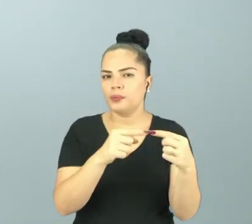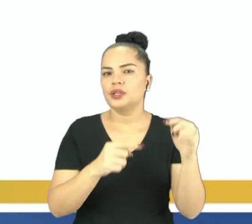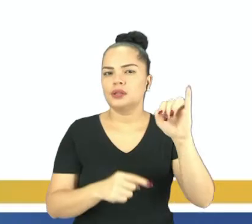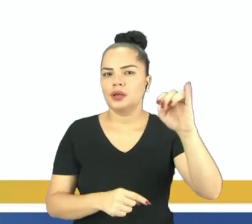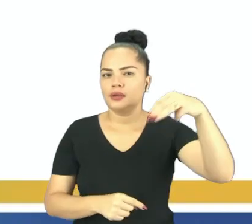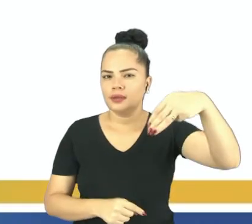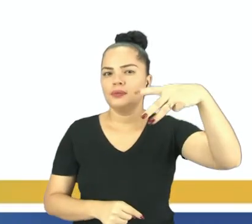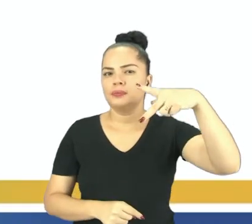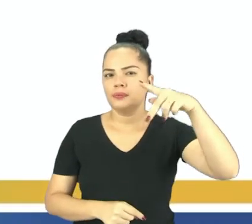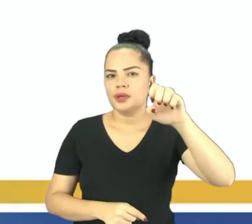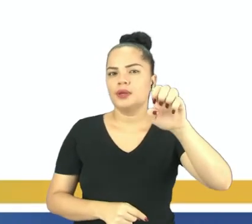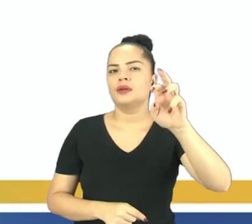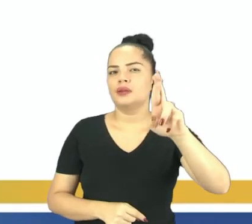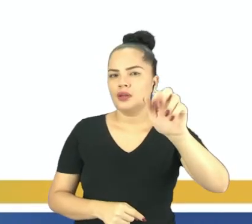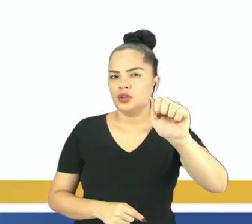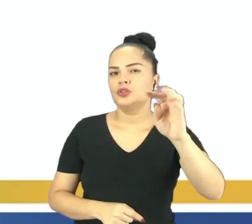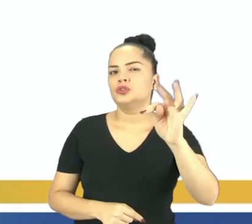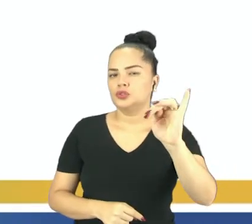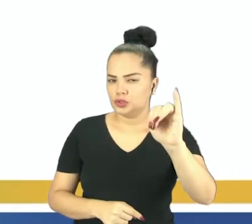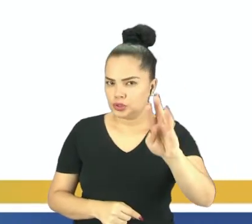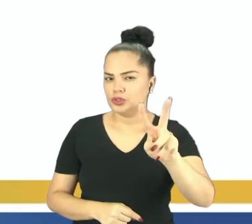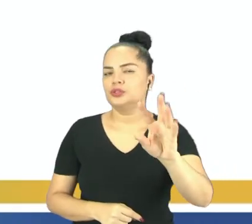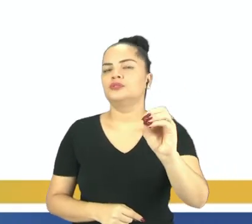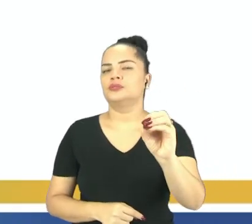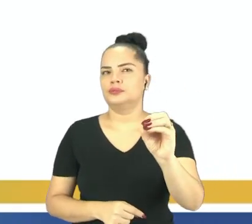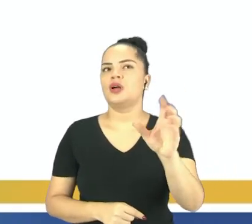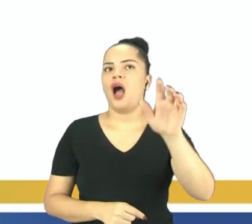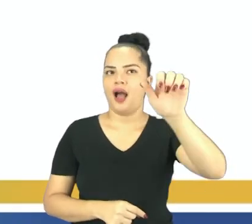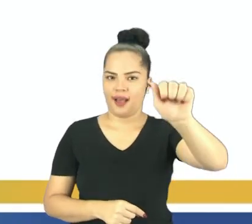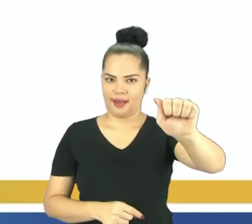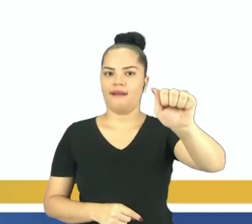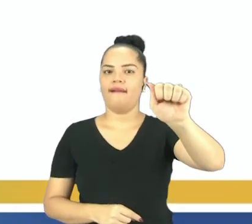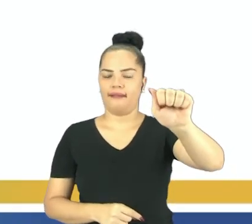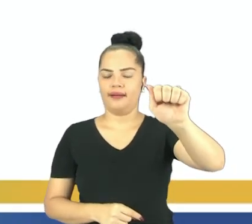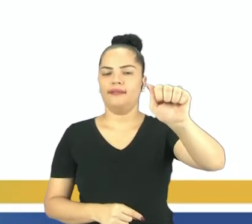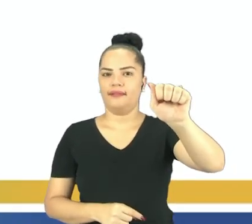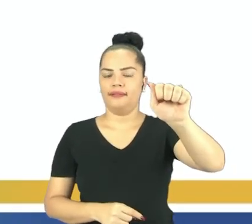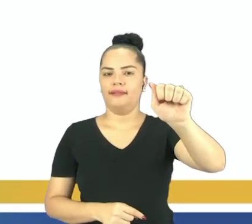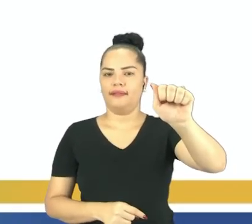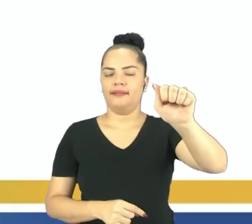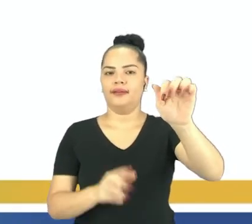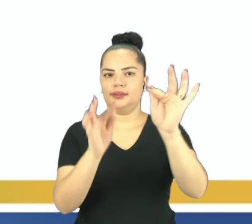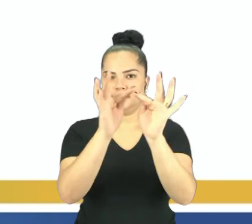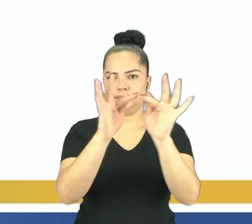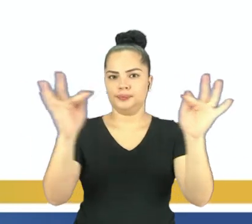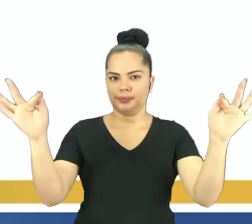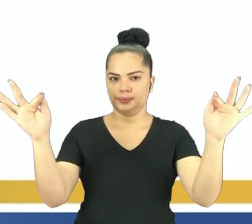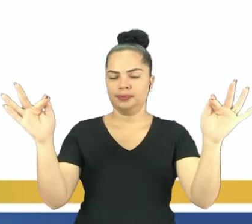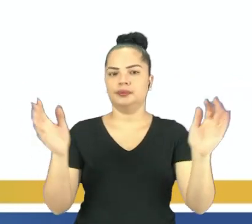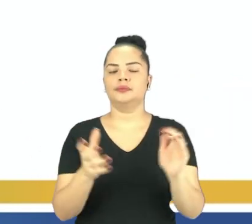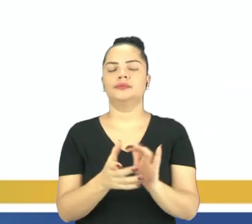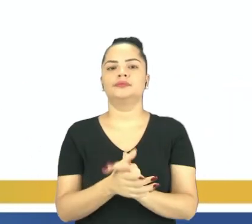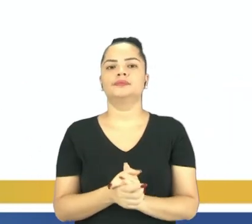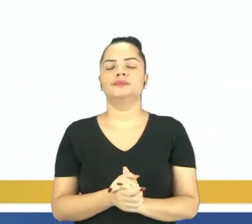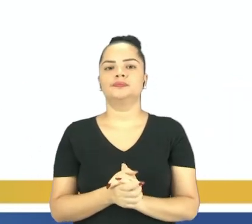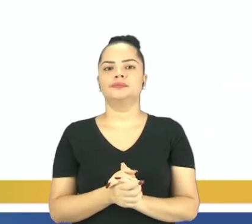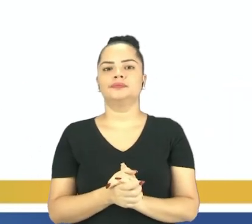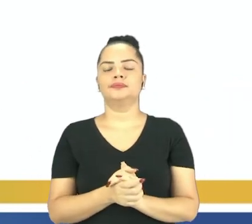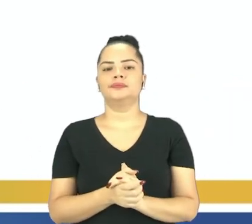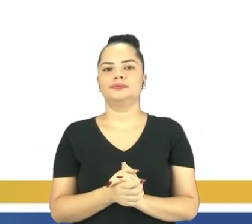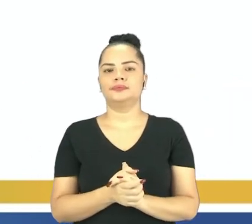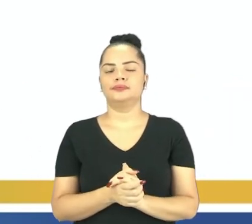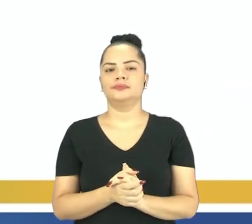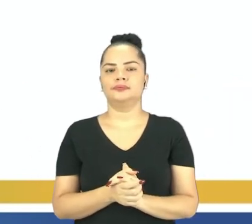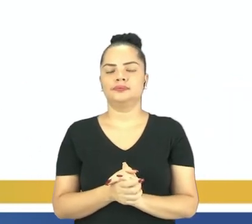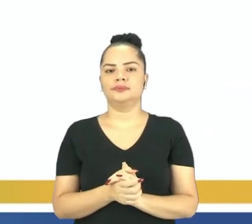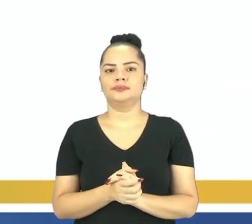Vamos lá. Na letra A, nós tínhamos to study for the test. na forma imperativa vai ficar